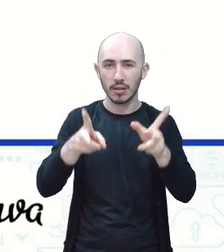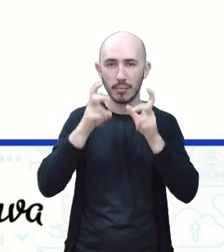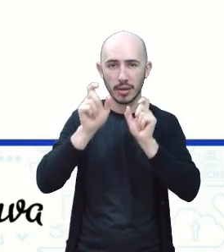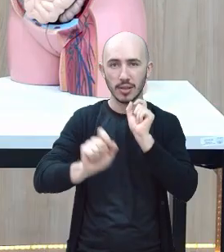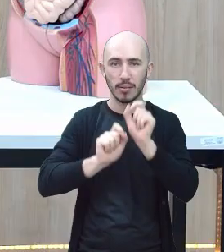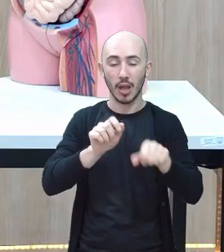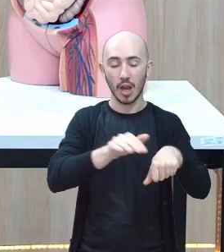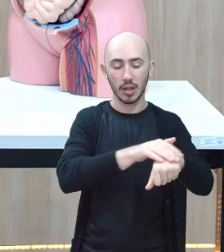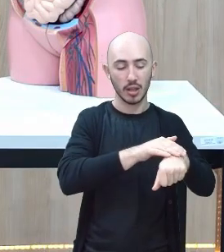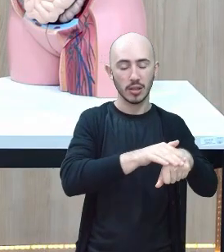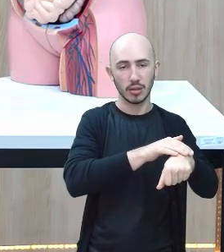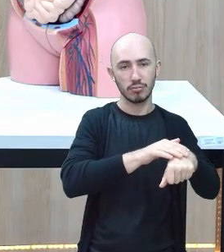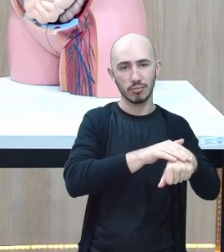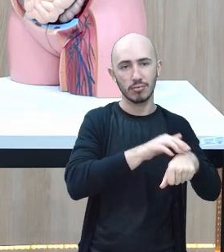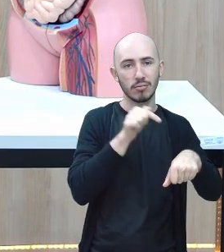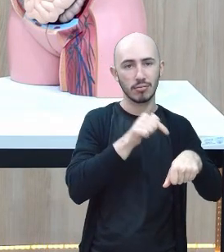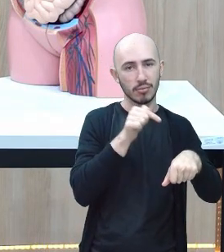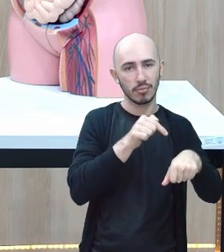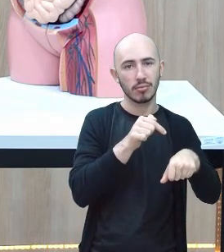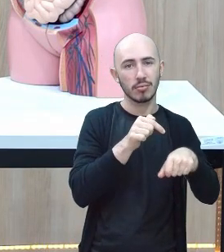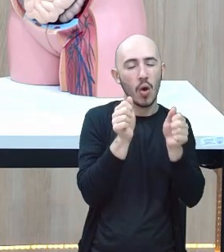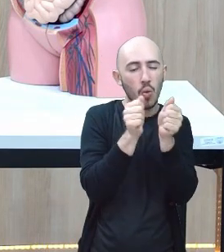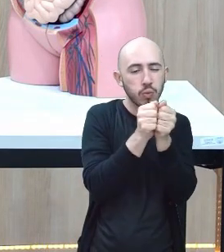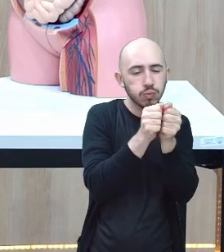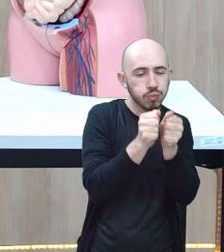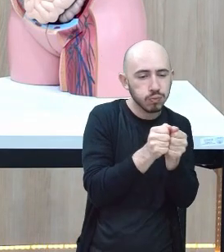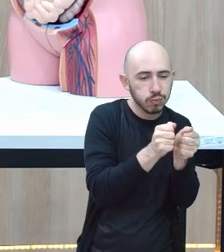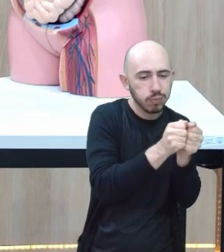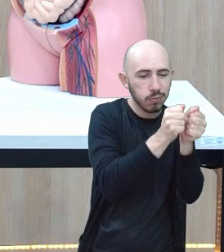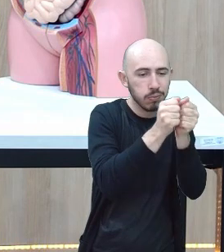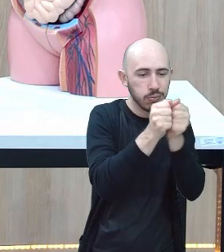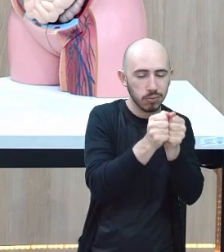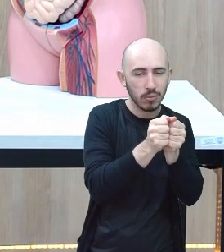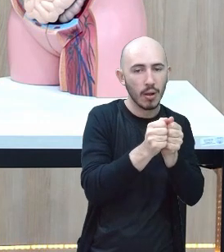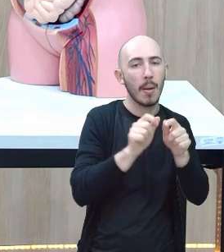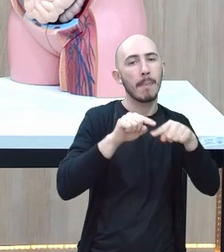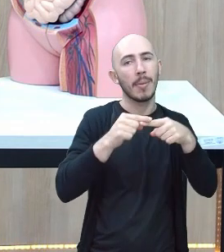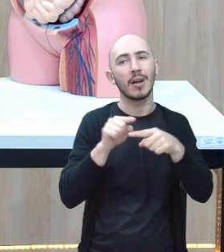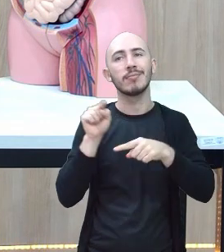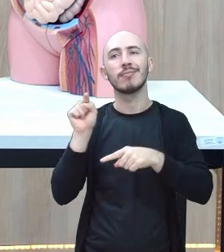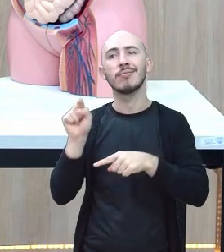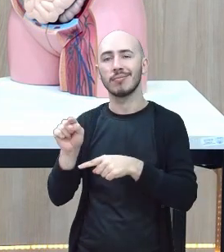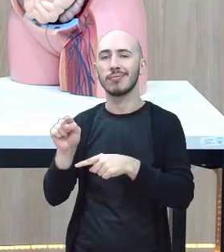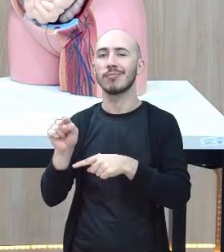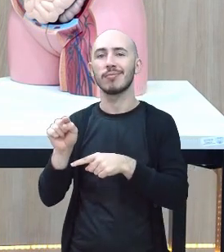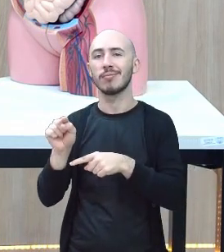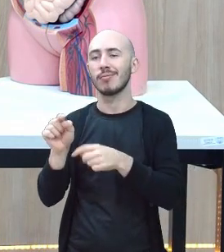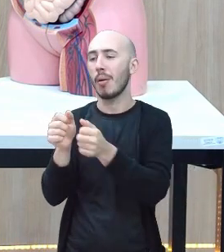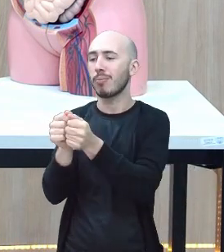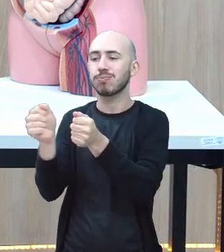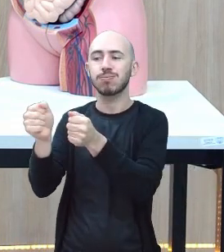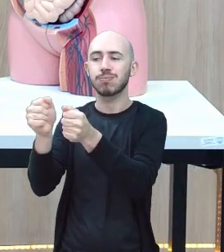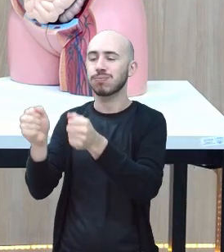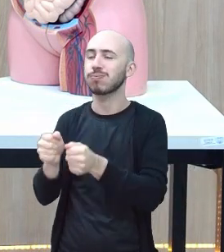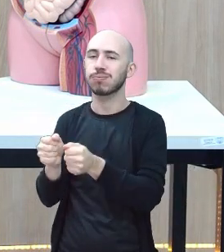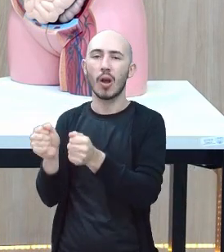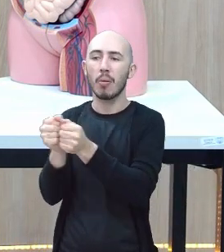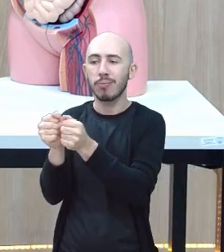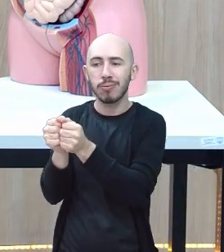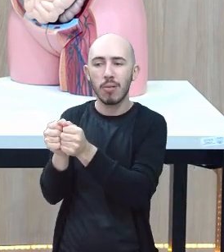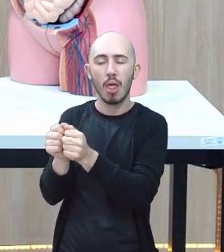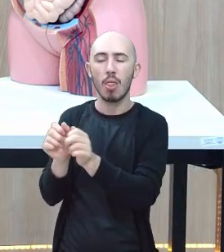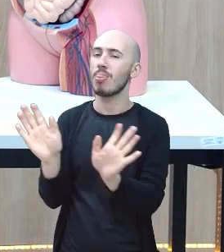O tecido epitelial, as células estão justapostas, bem unidas. Já no tecido conjuntivo,